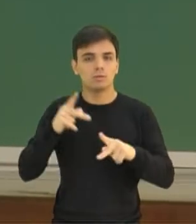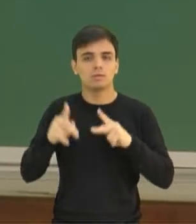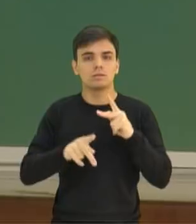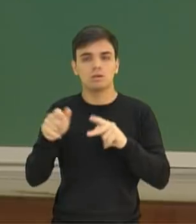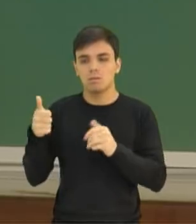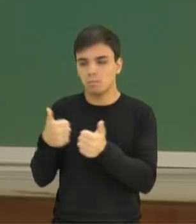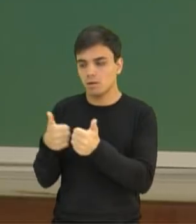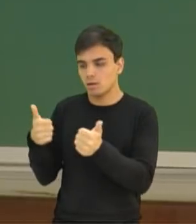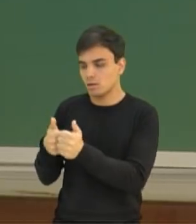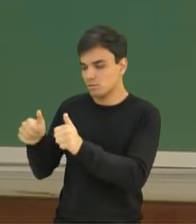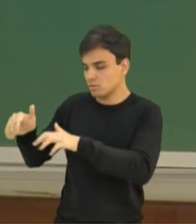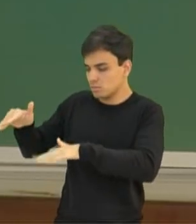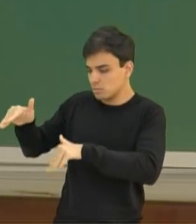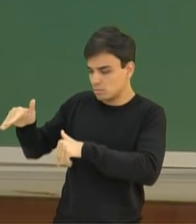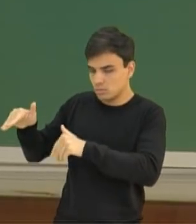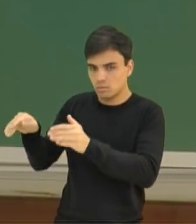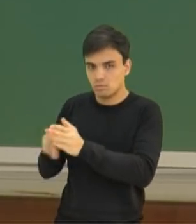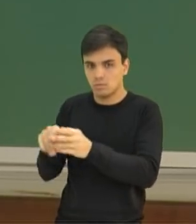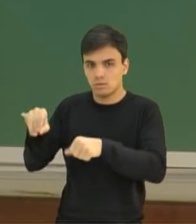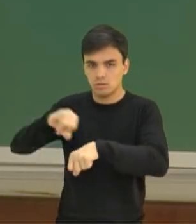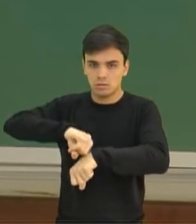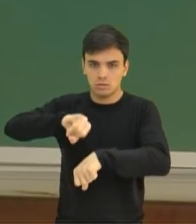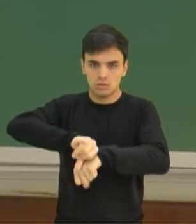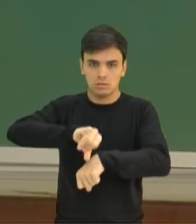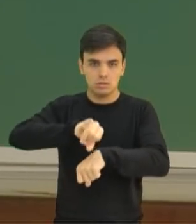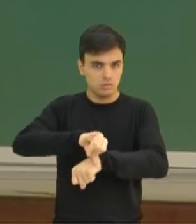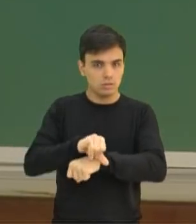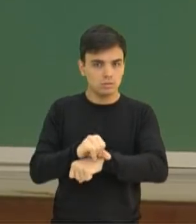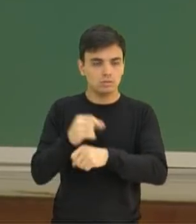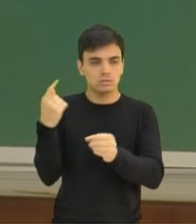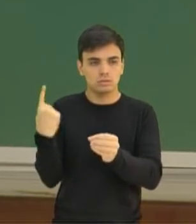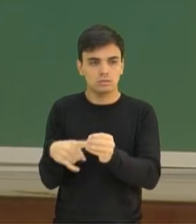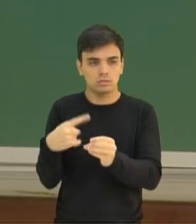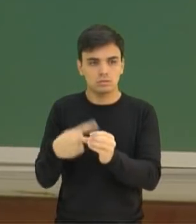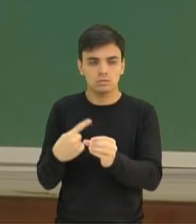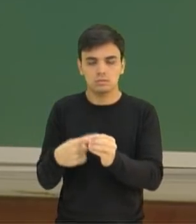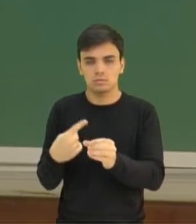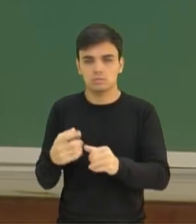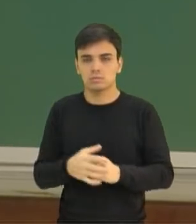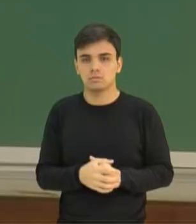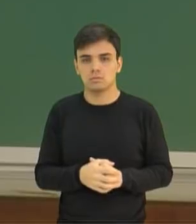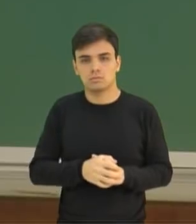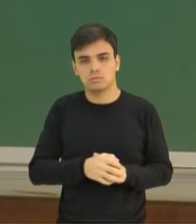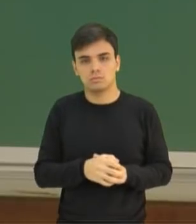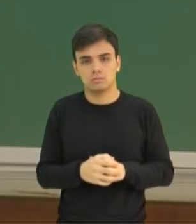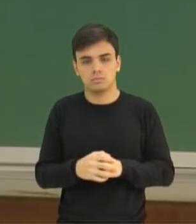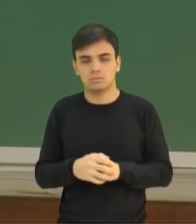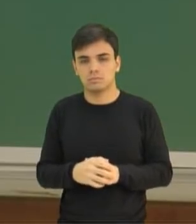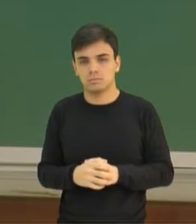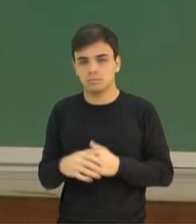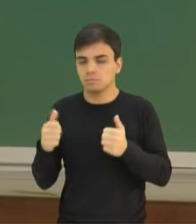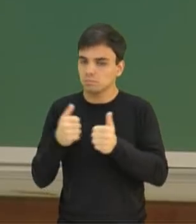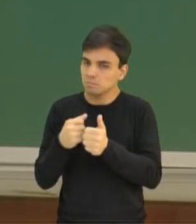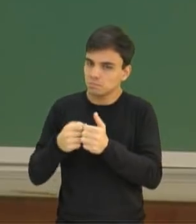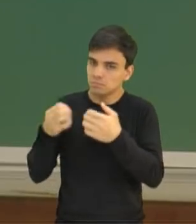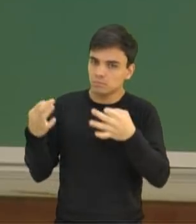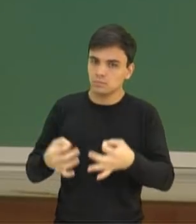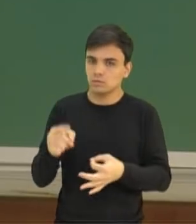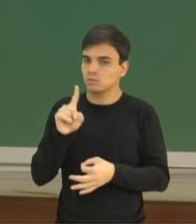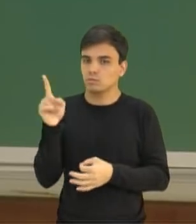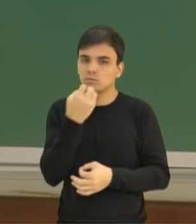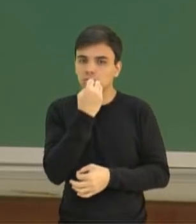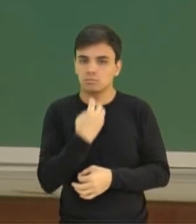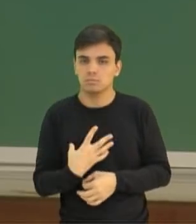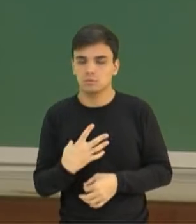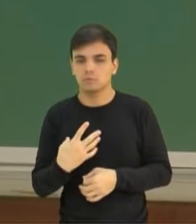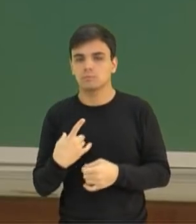em especial ali nas grandes cidades. Então, essa concentração de população em algumas áreas, de certo modo, também não é